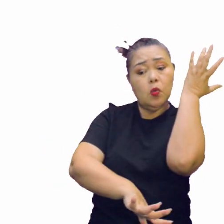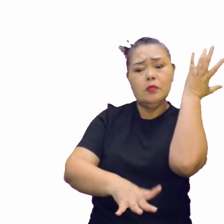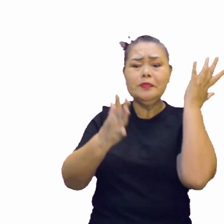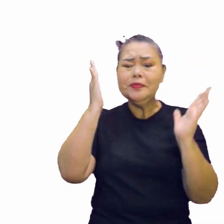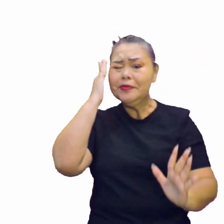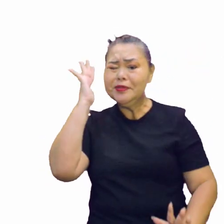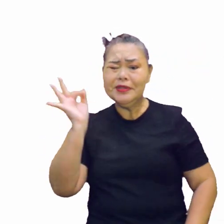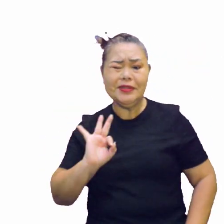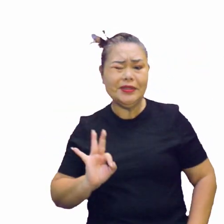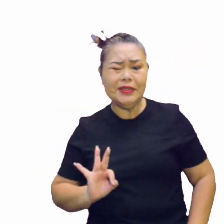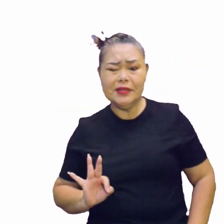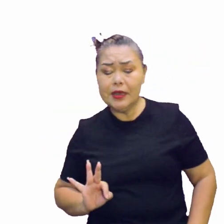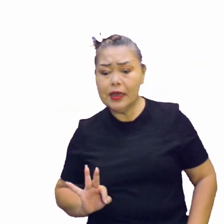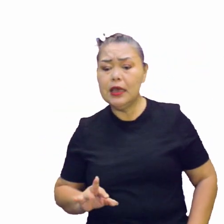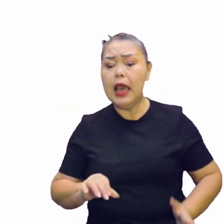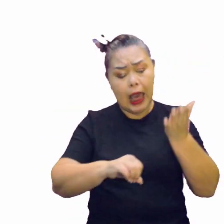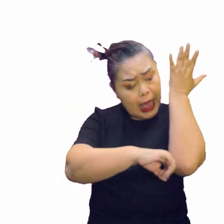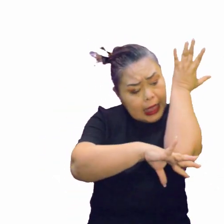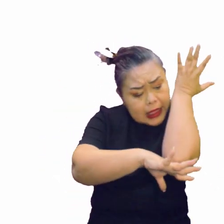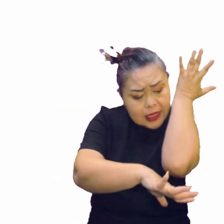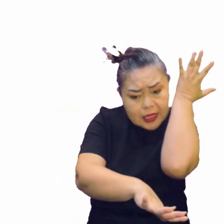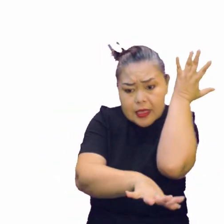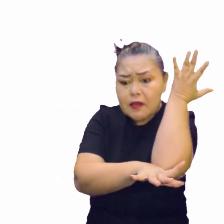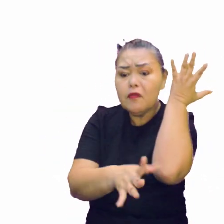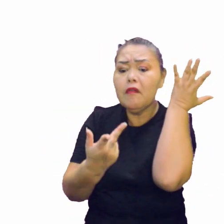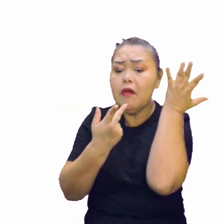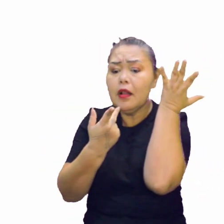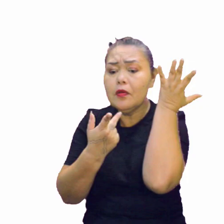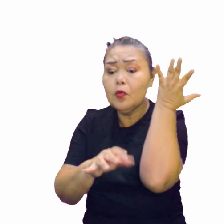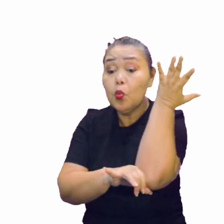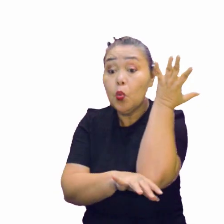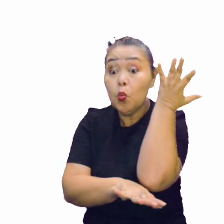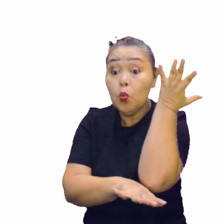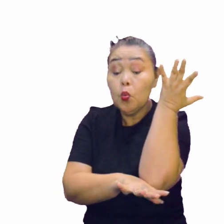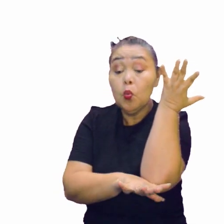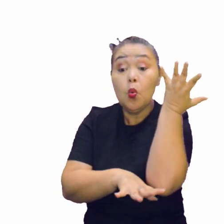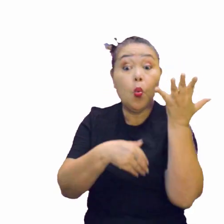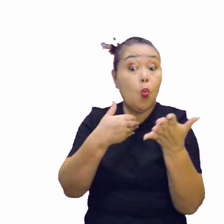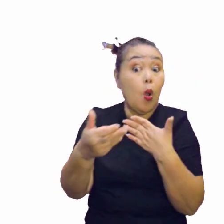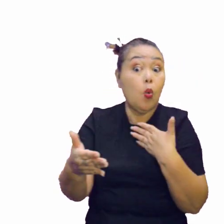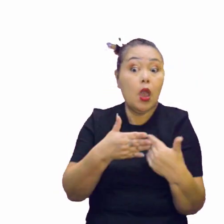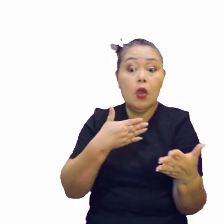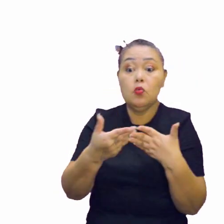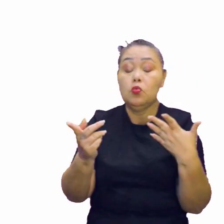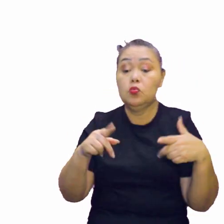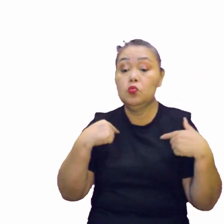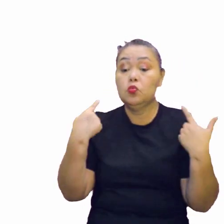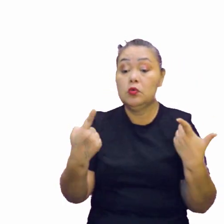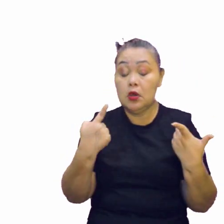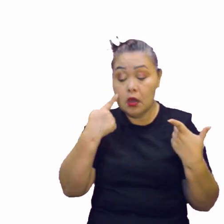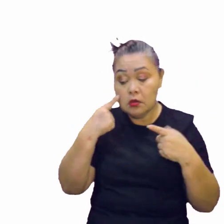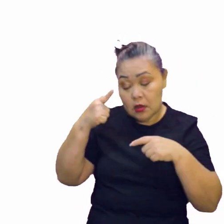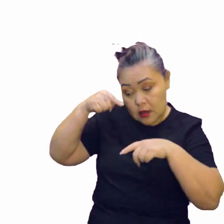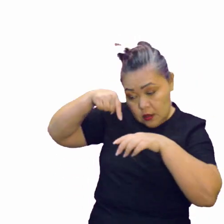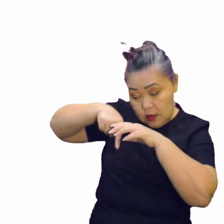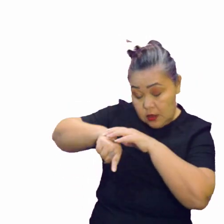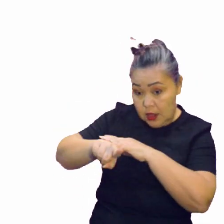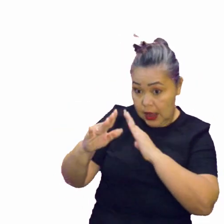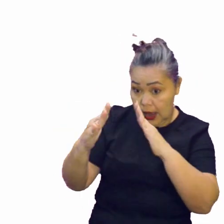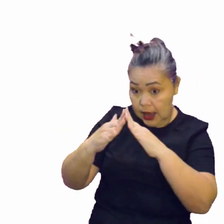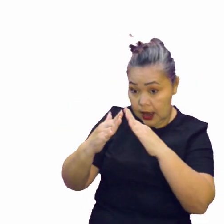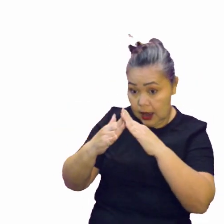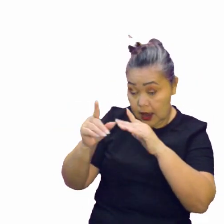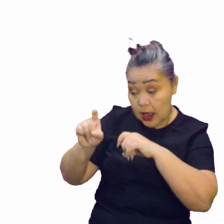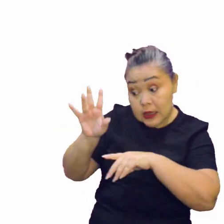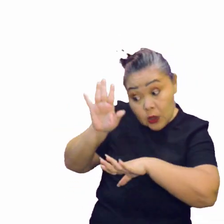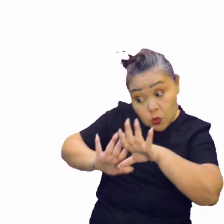negócio de raízes aí que você está falando. Qualquer um de nós que vamos plantar algo lá em casa tem que tomar cuidado, porque